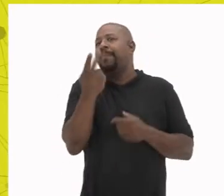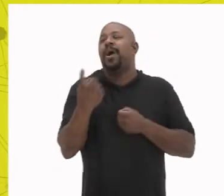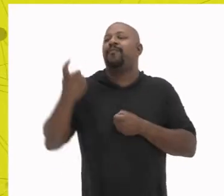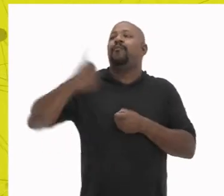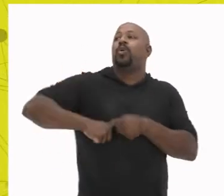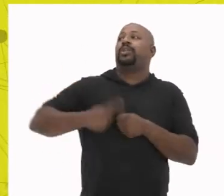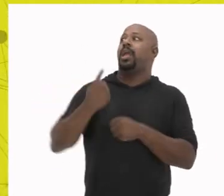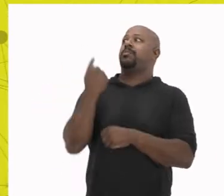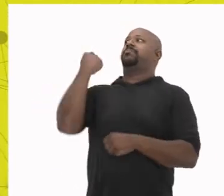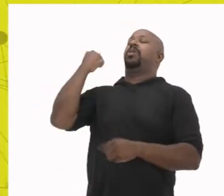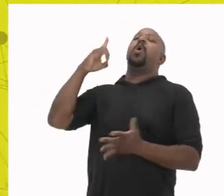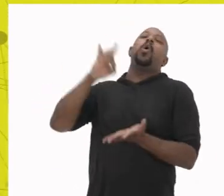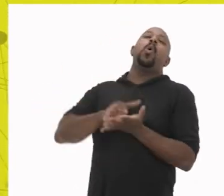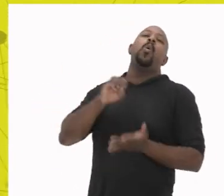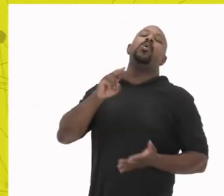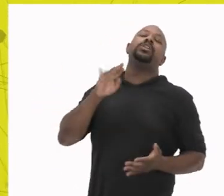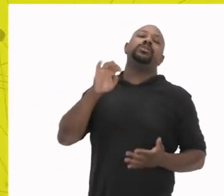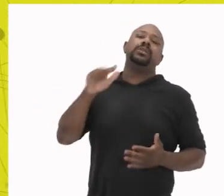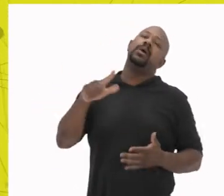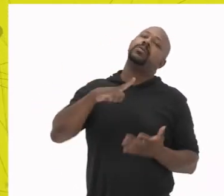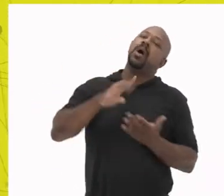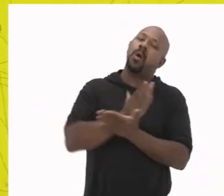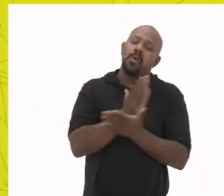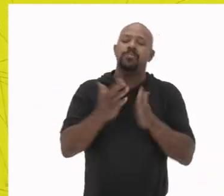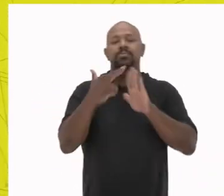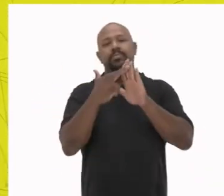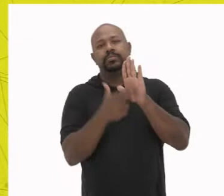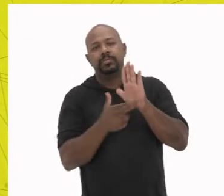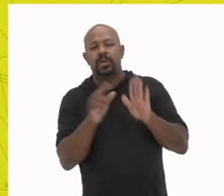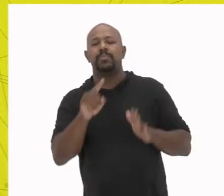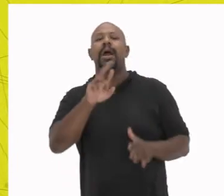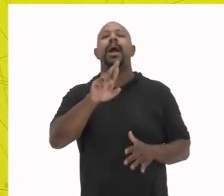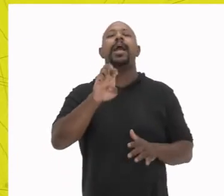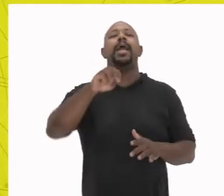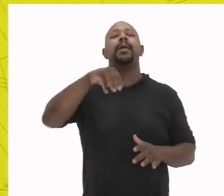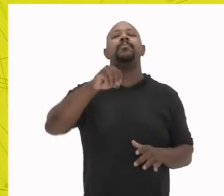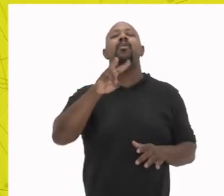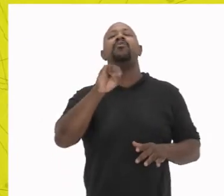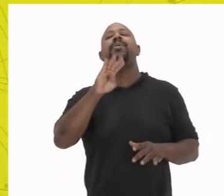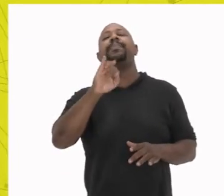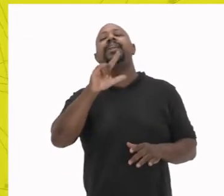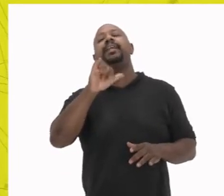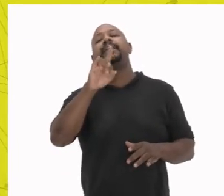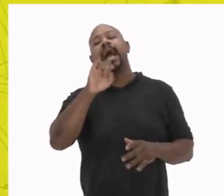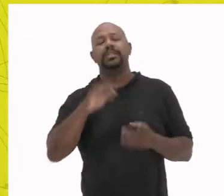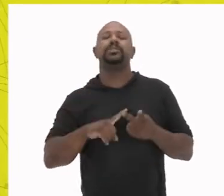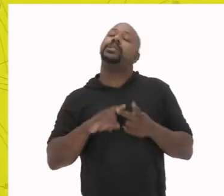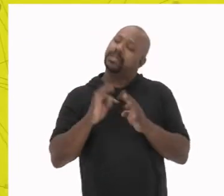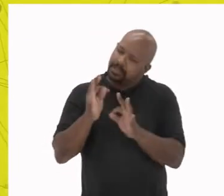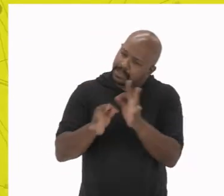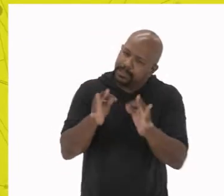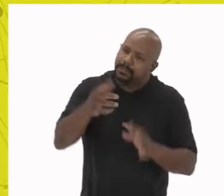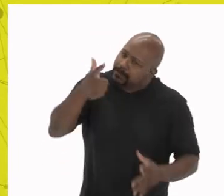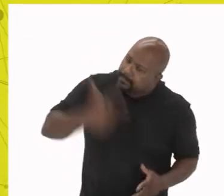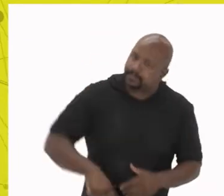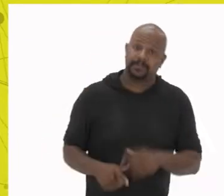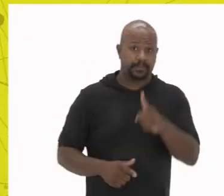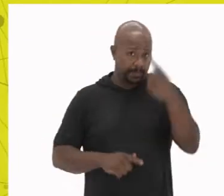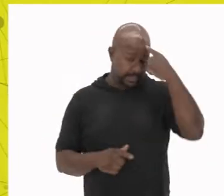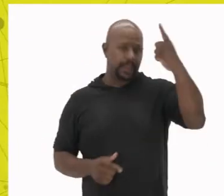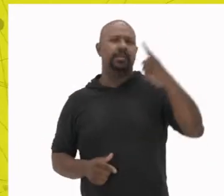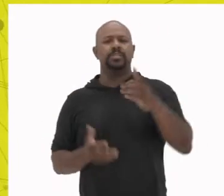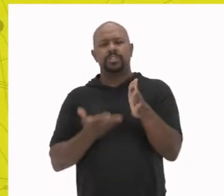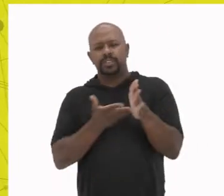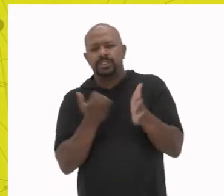da reversibilidade, outros princípios foram estabelecidos, como o da removibilidade e